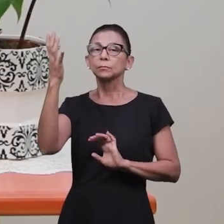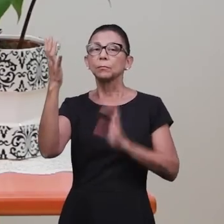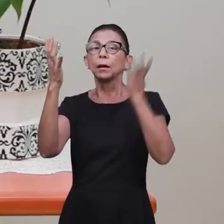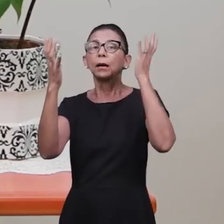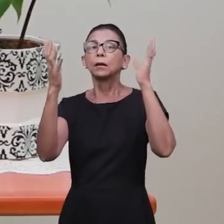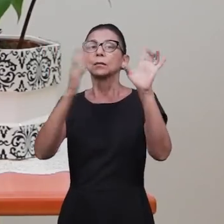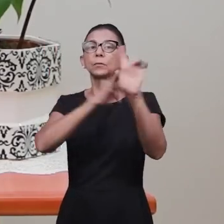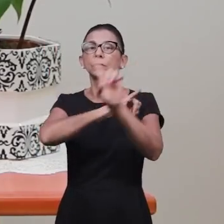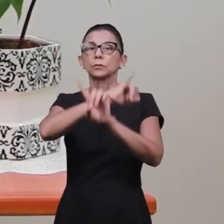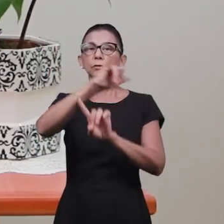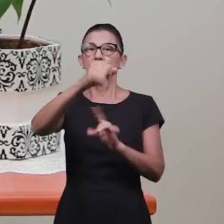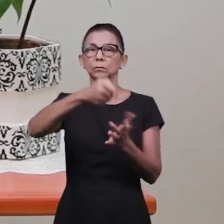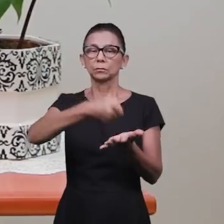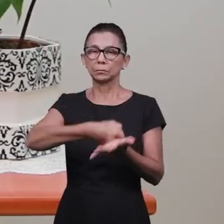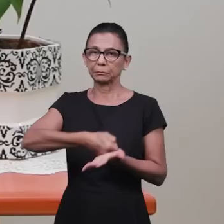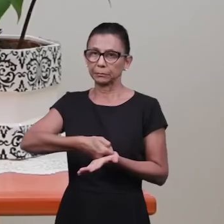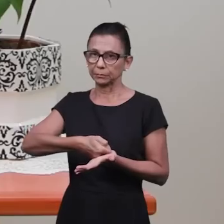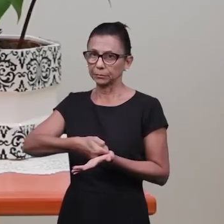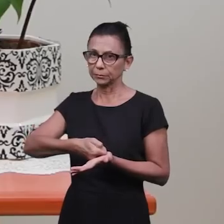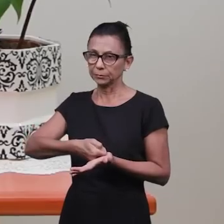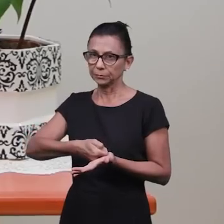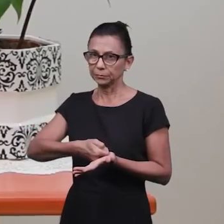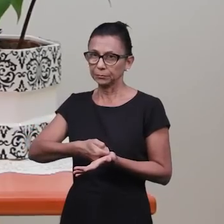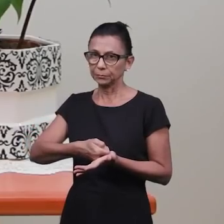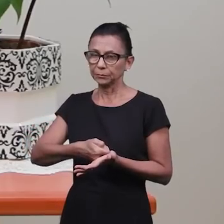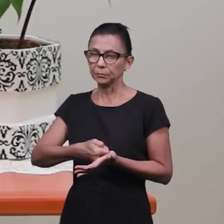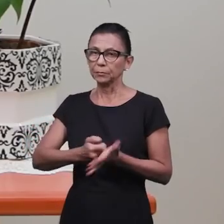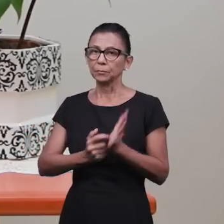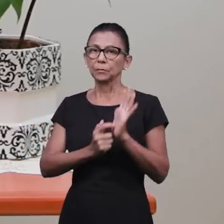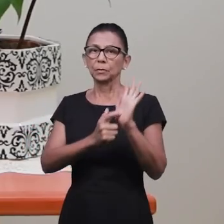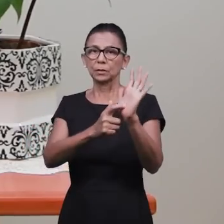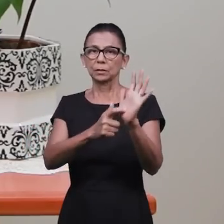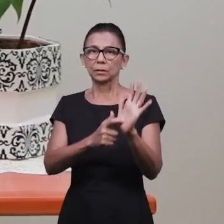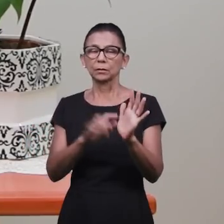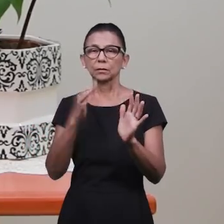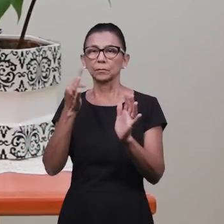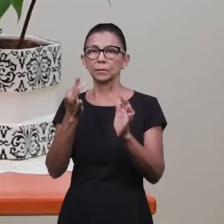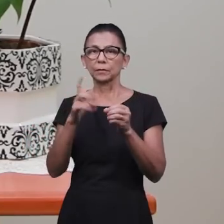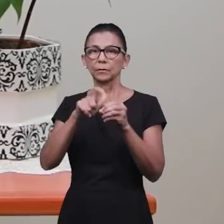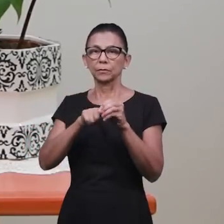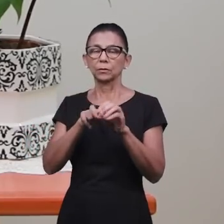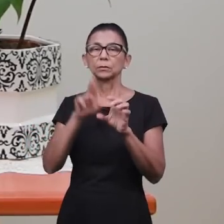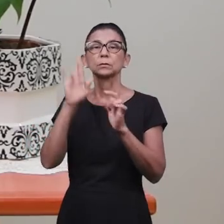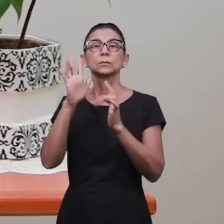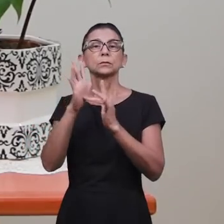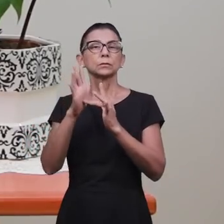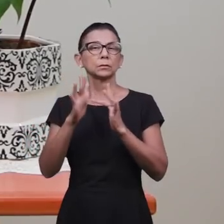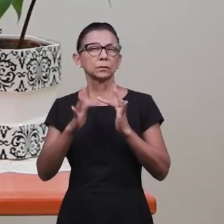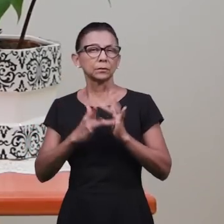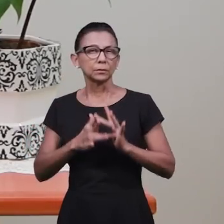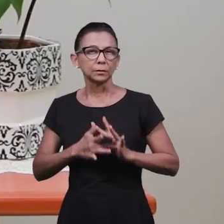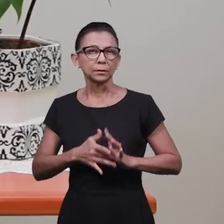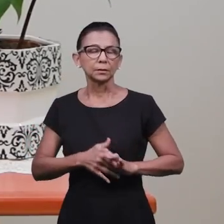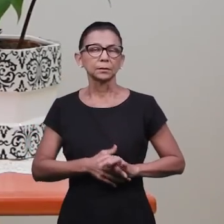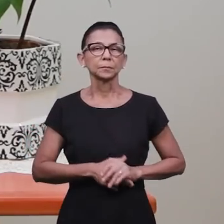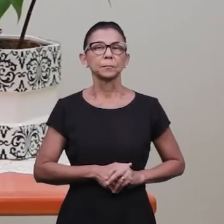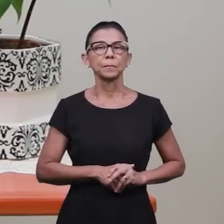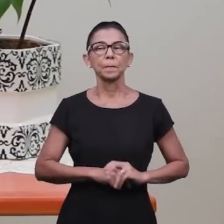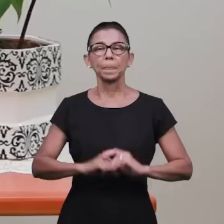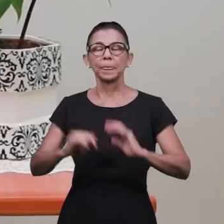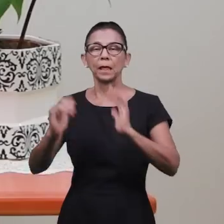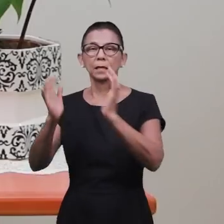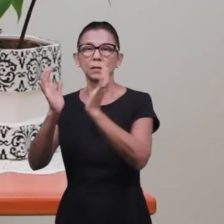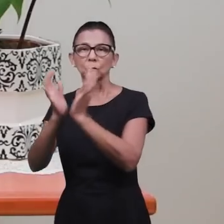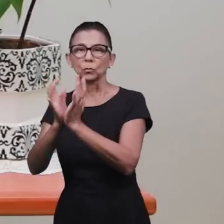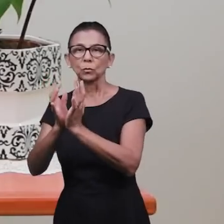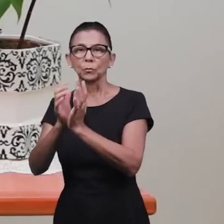marcadores proféticos da vinda do Senhor Jesus. E as virgens prudentes,